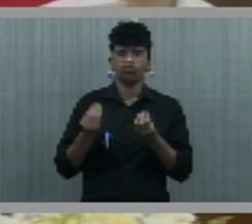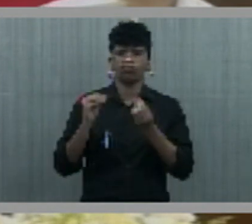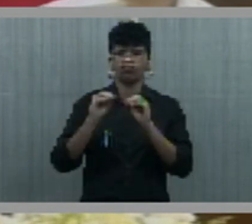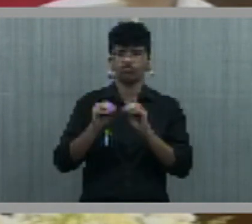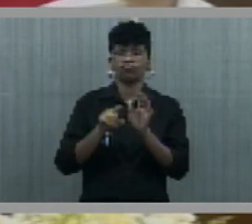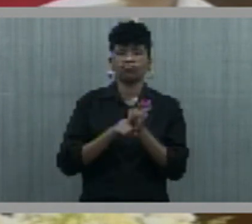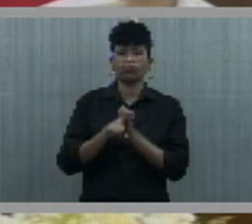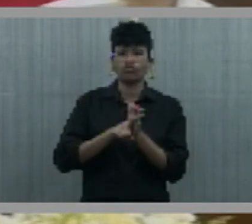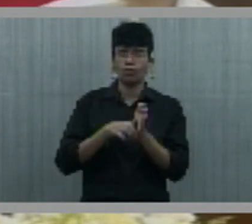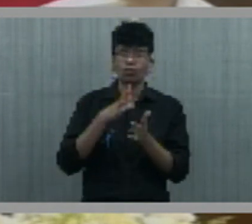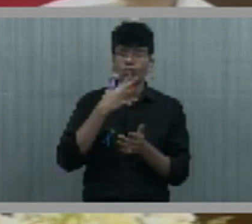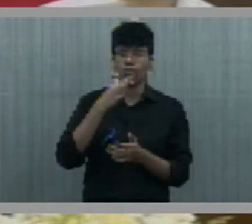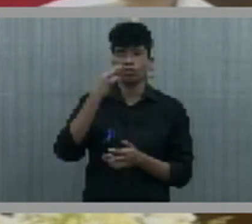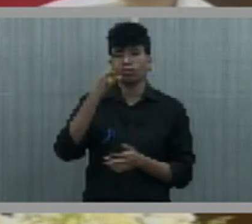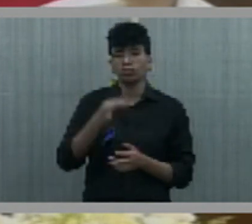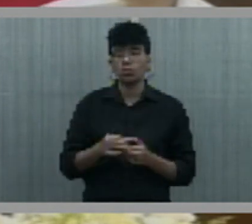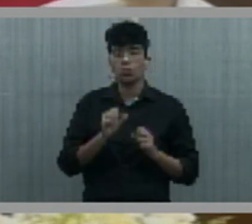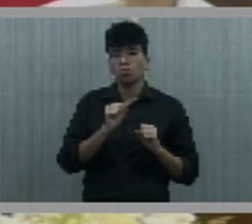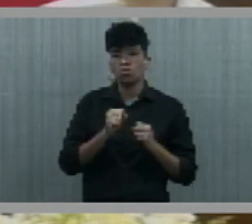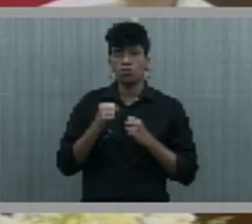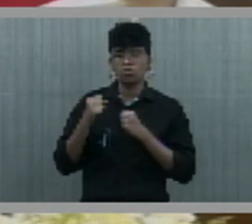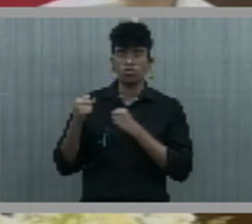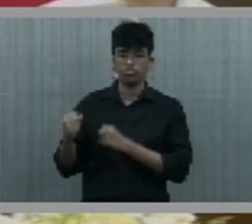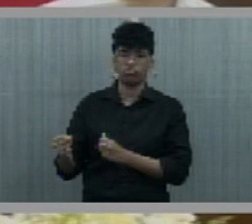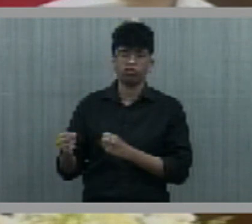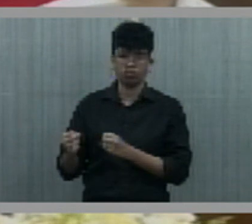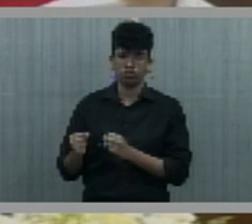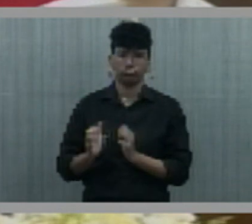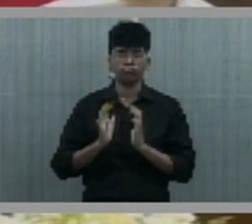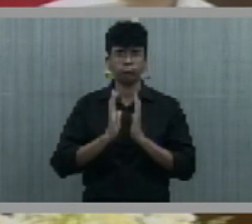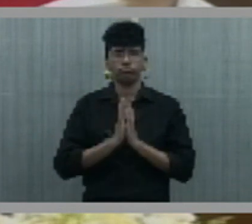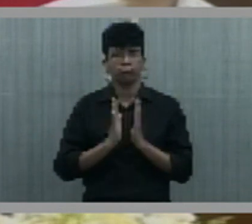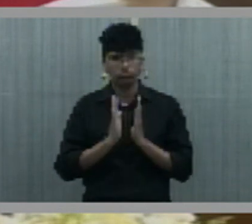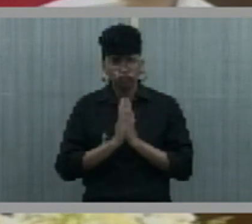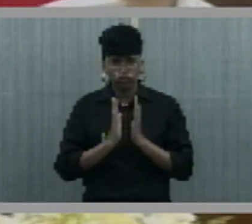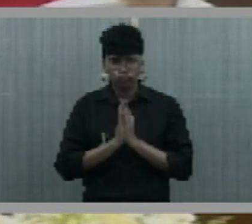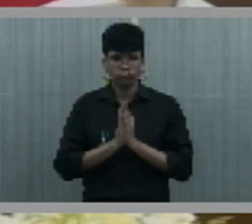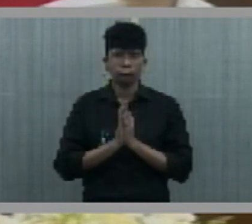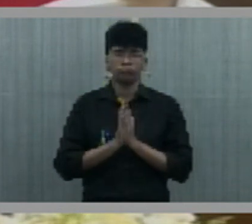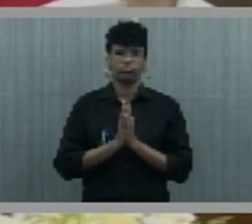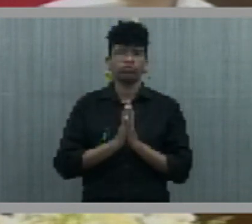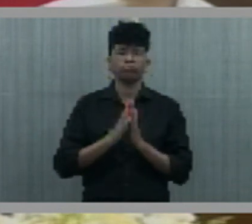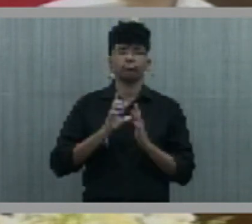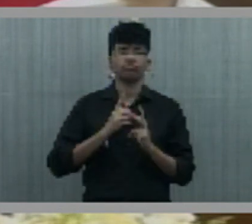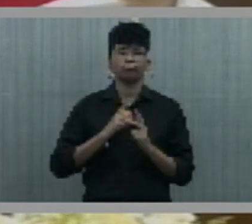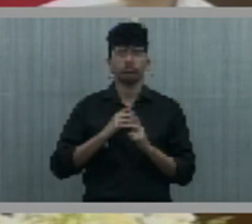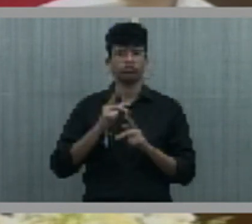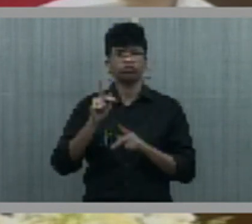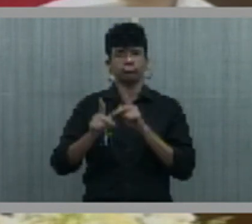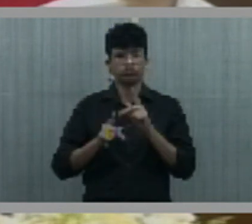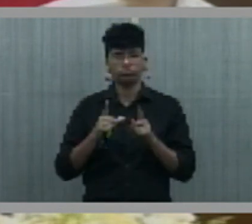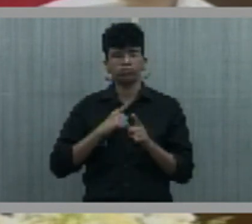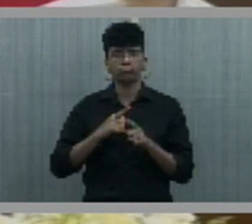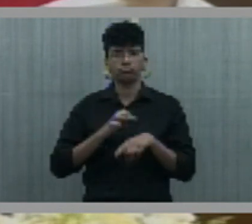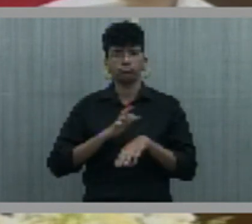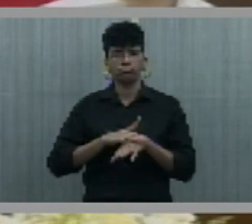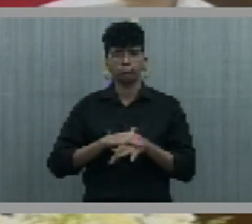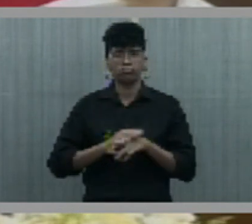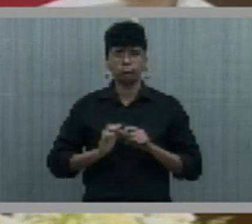que afirma o poder da prece na recuperação de pacientes com câncer.